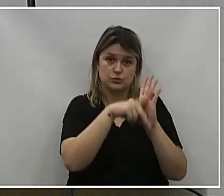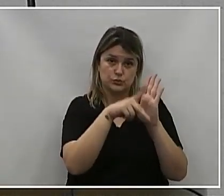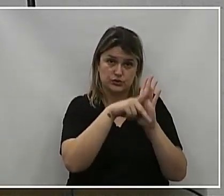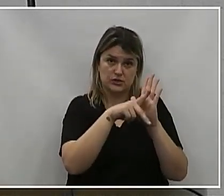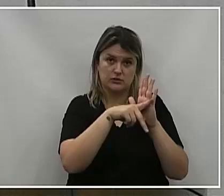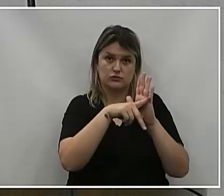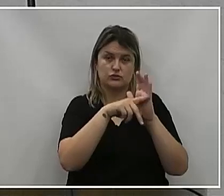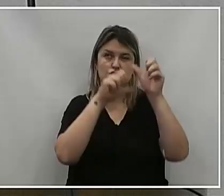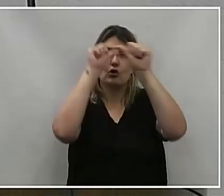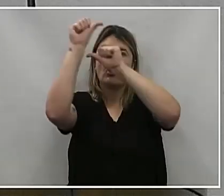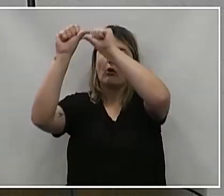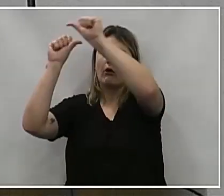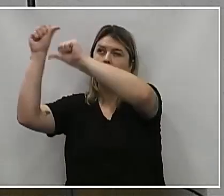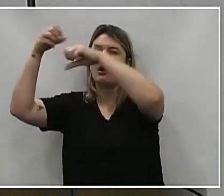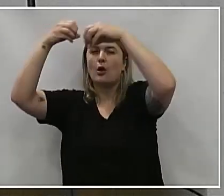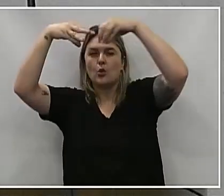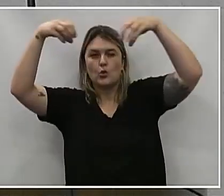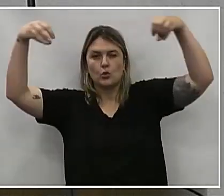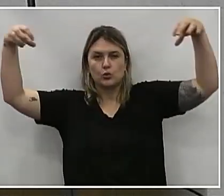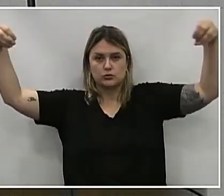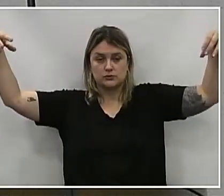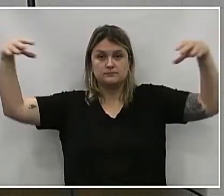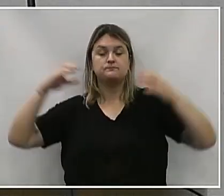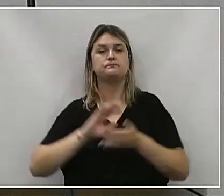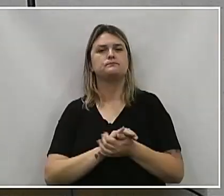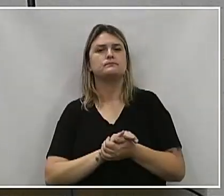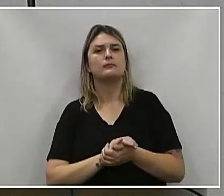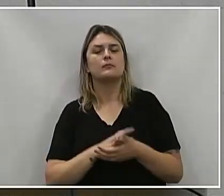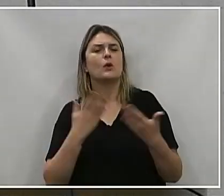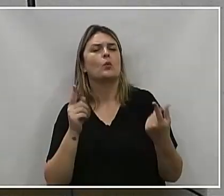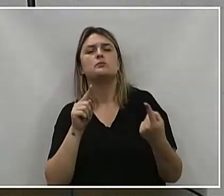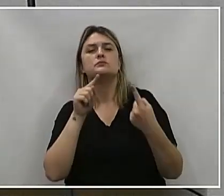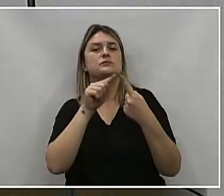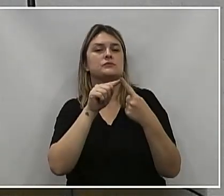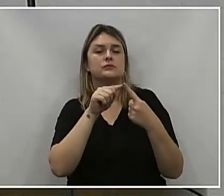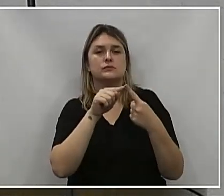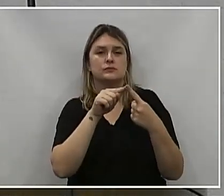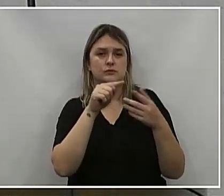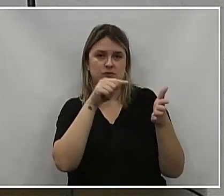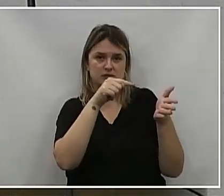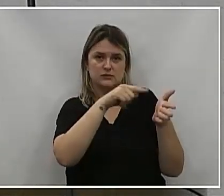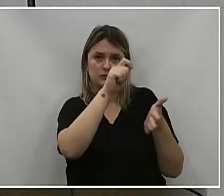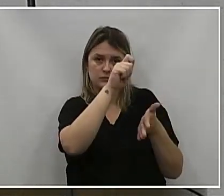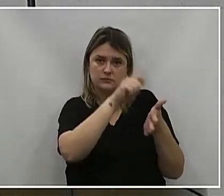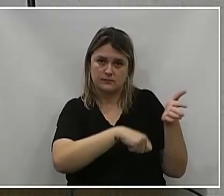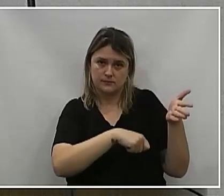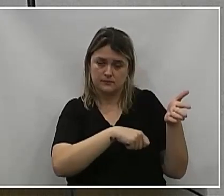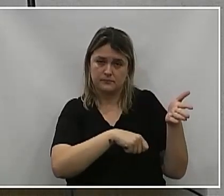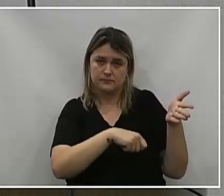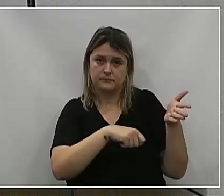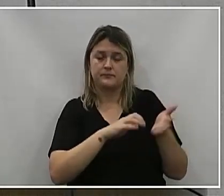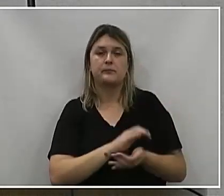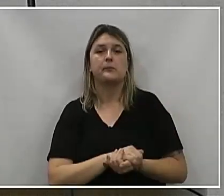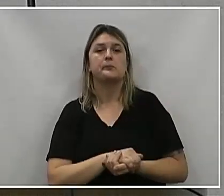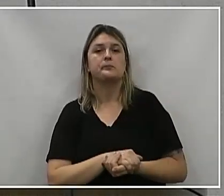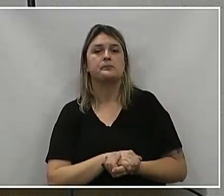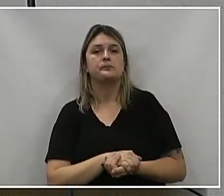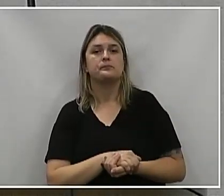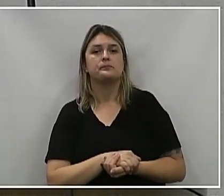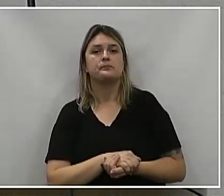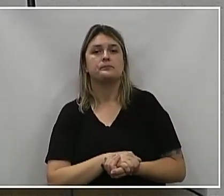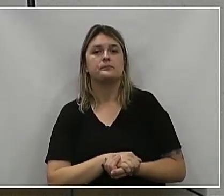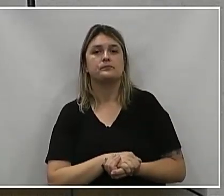de iluminação pública, né? O objeto, então, da concessão desse contrato